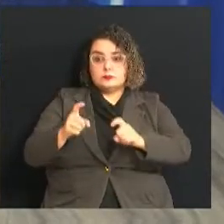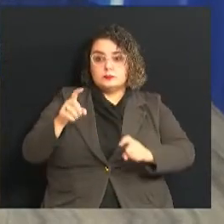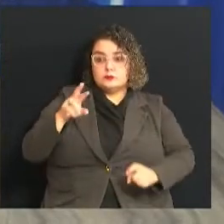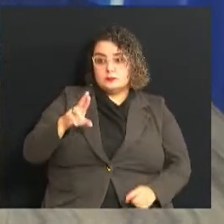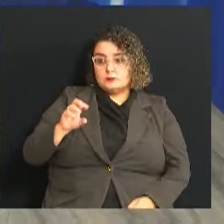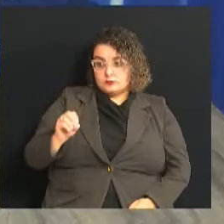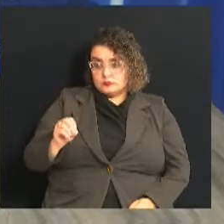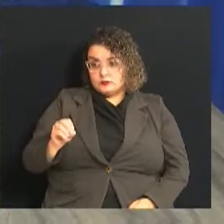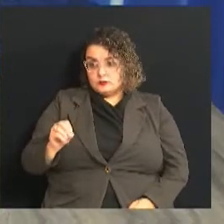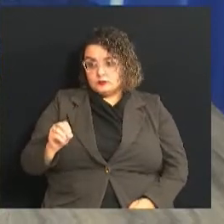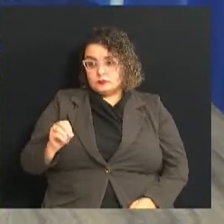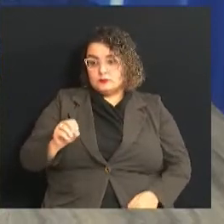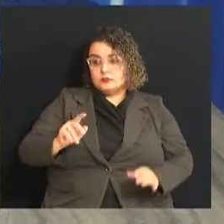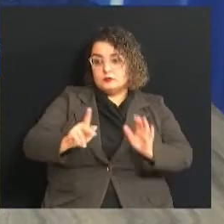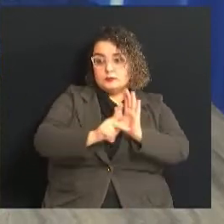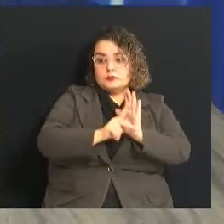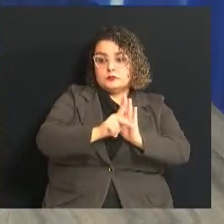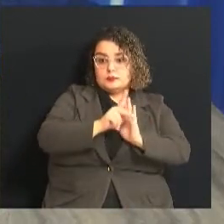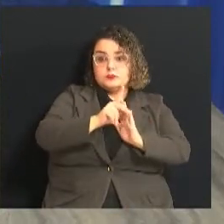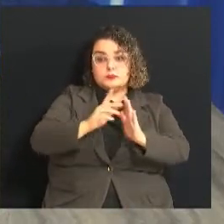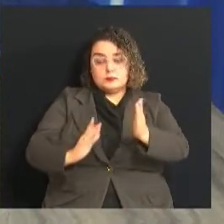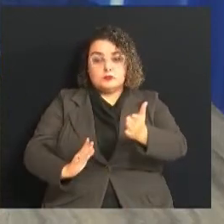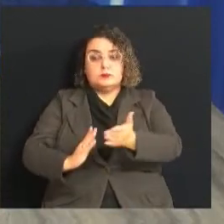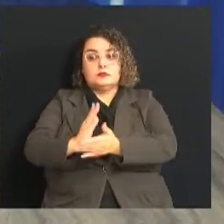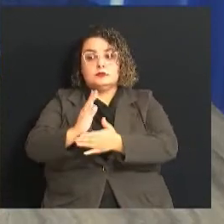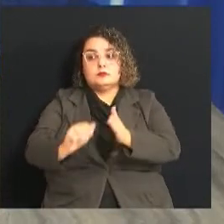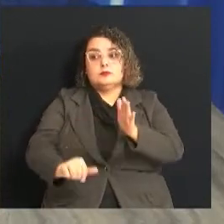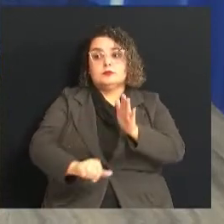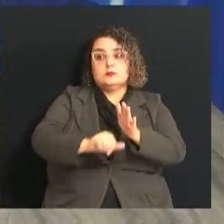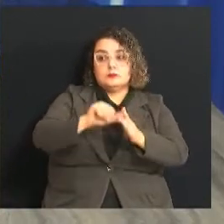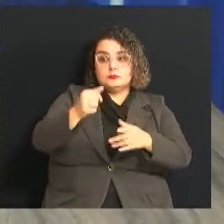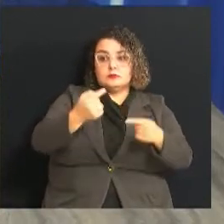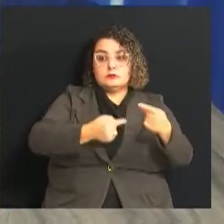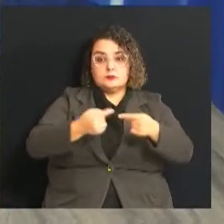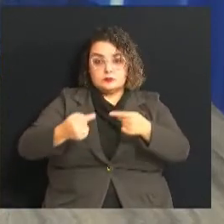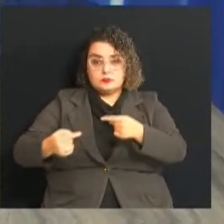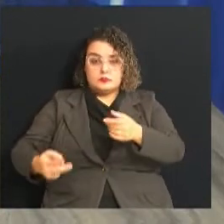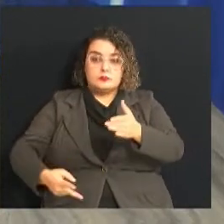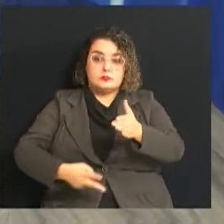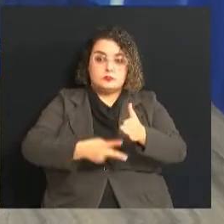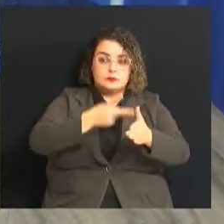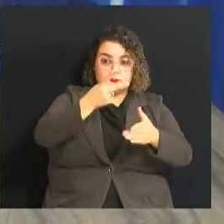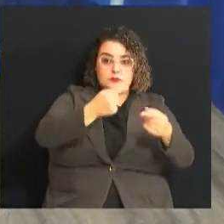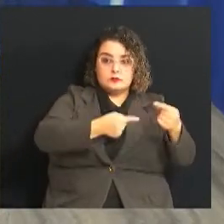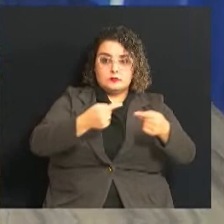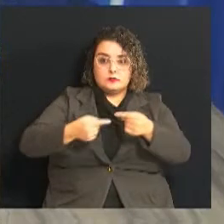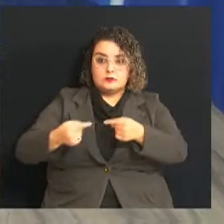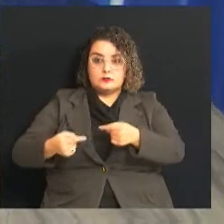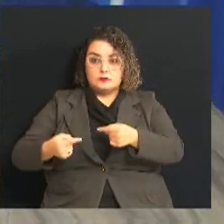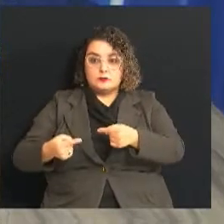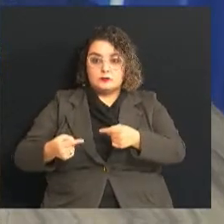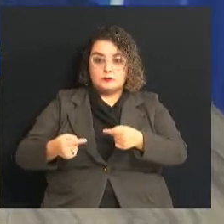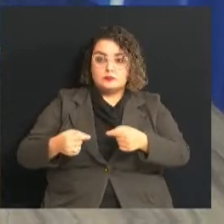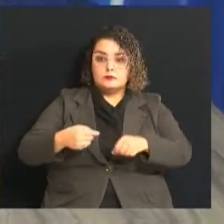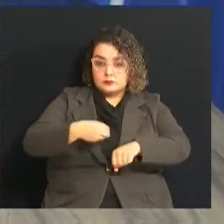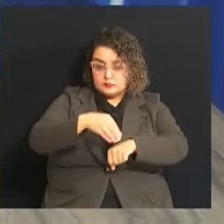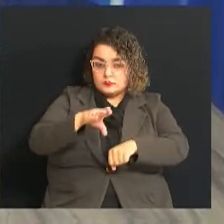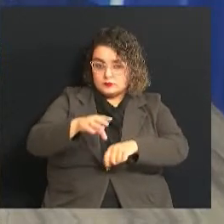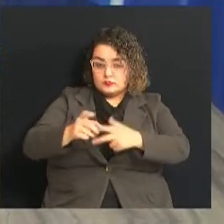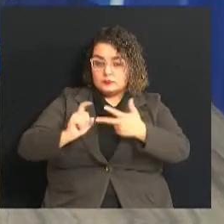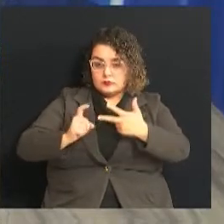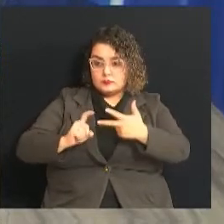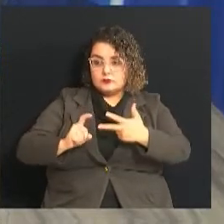aqueles projetos que são aprovados em primeira discussão, em segunda discussão, são enviados ao Executivo. É,